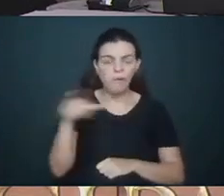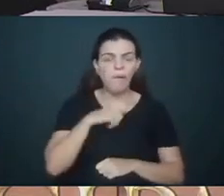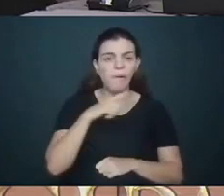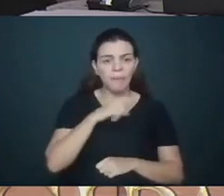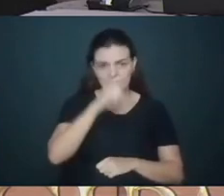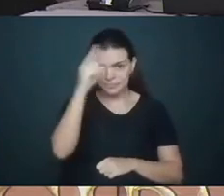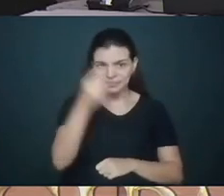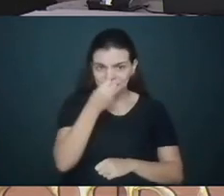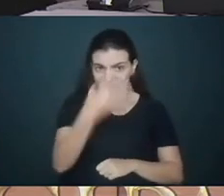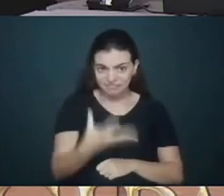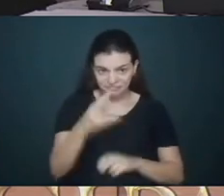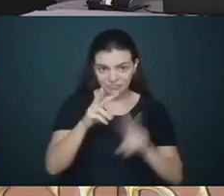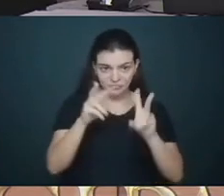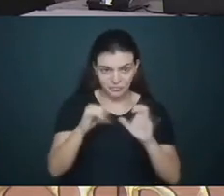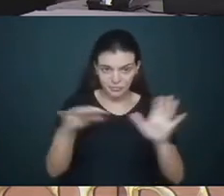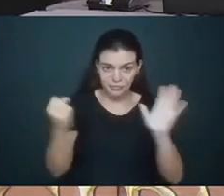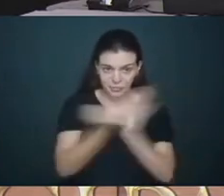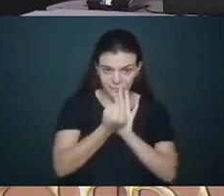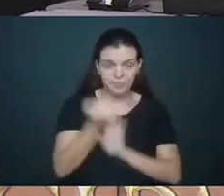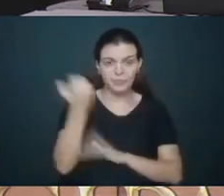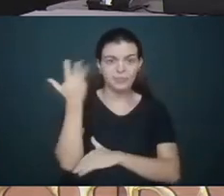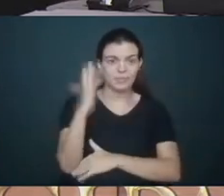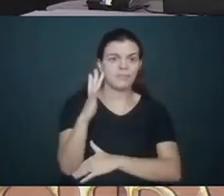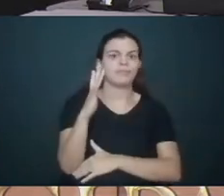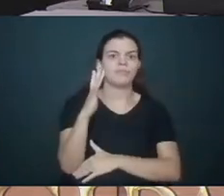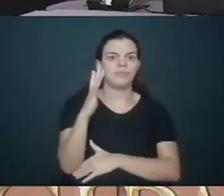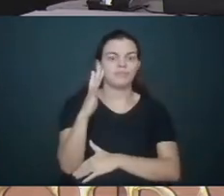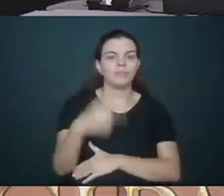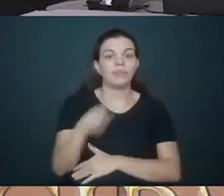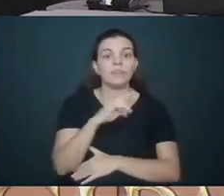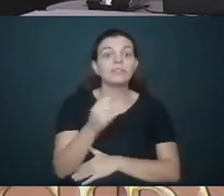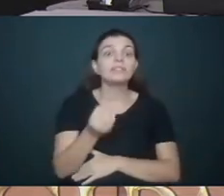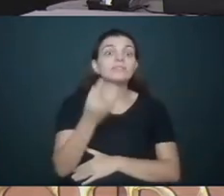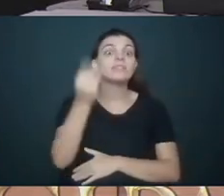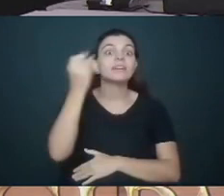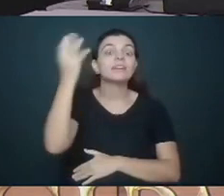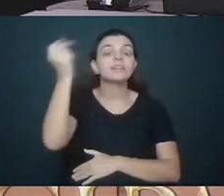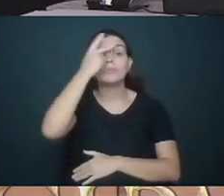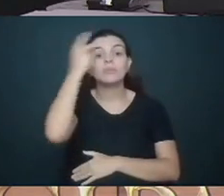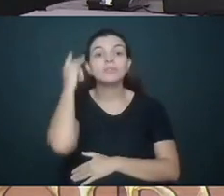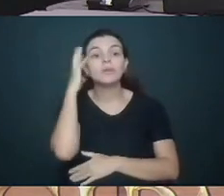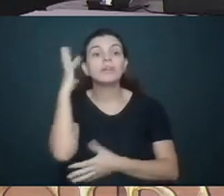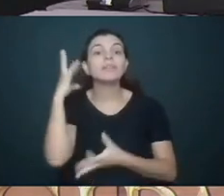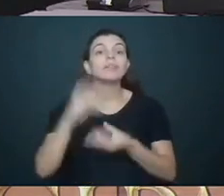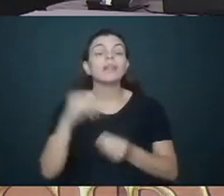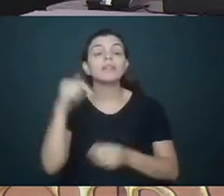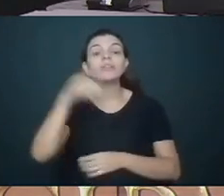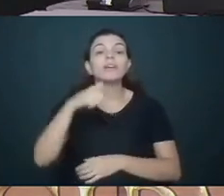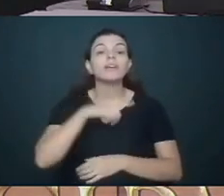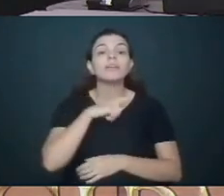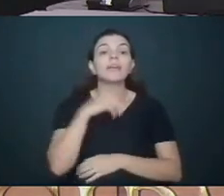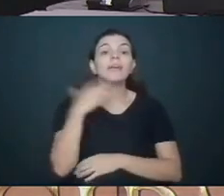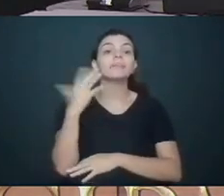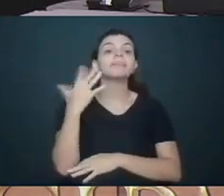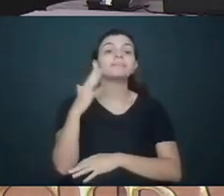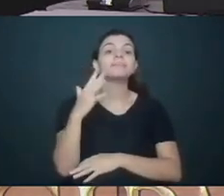árvore símbolo, porque é duro, né? Você está viajando e alguém que entendeu um pouco que aqui tem um pinheiro, lhe pergunta e você não